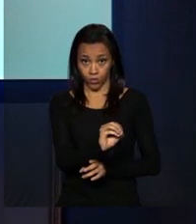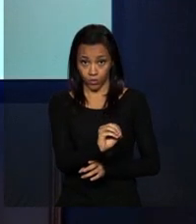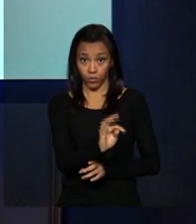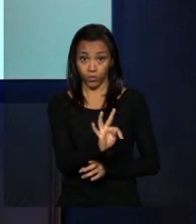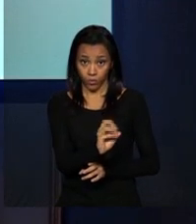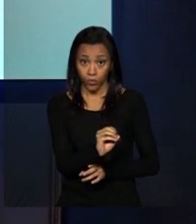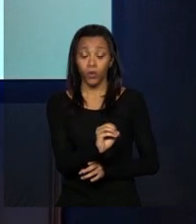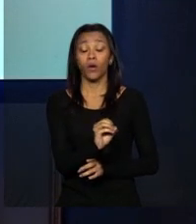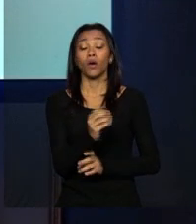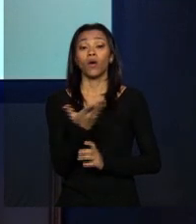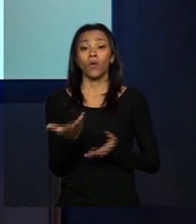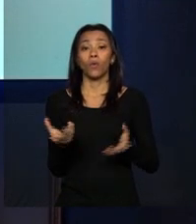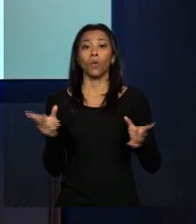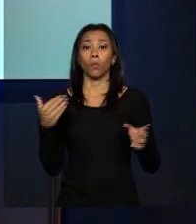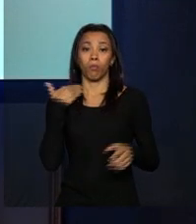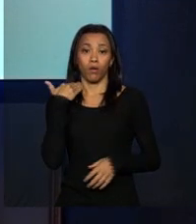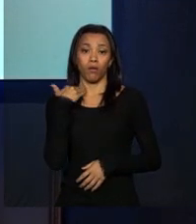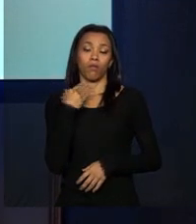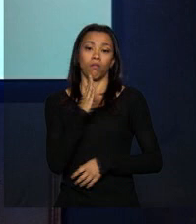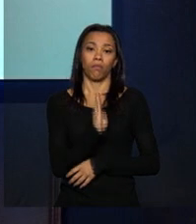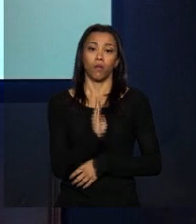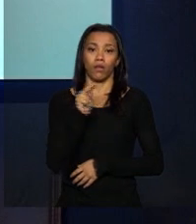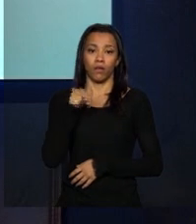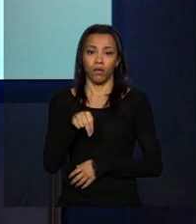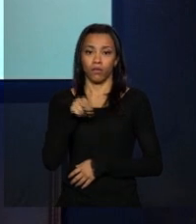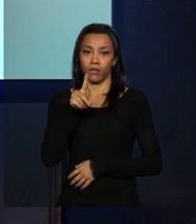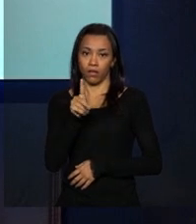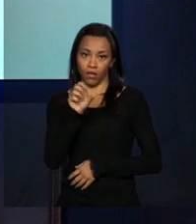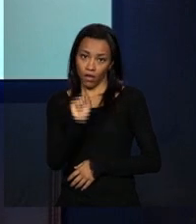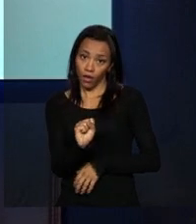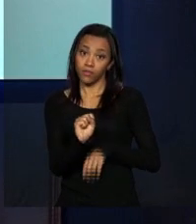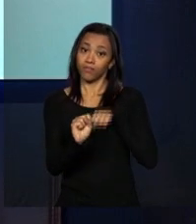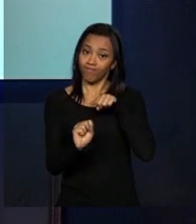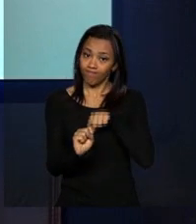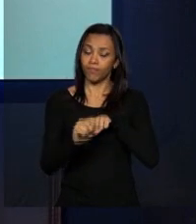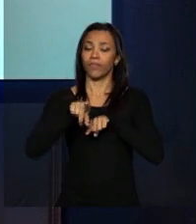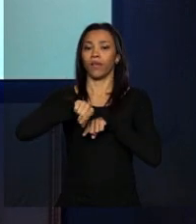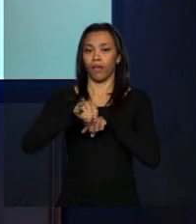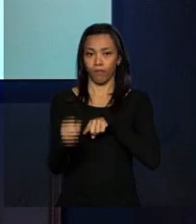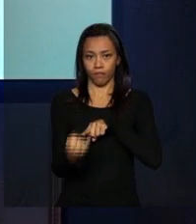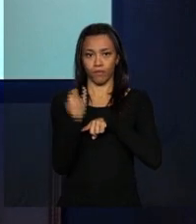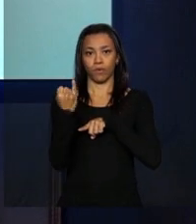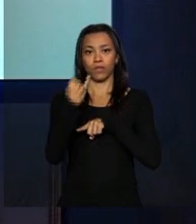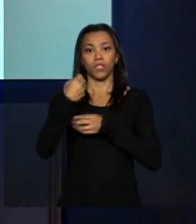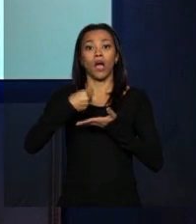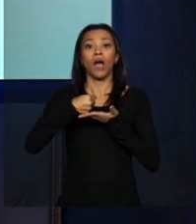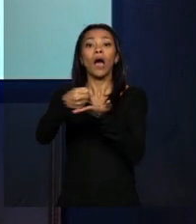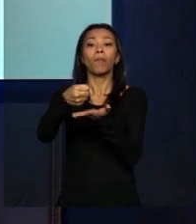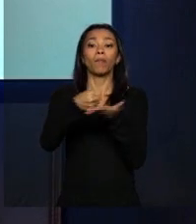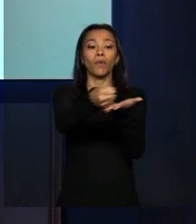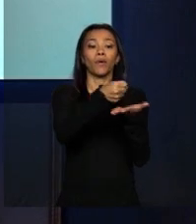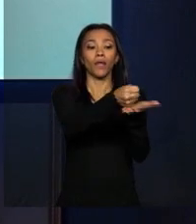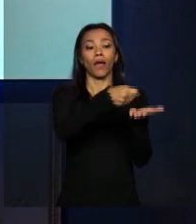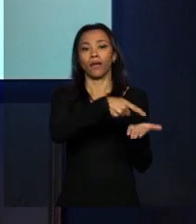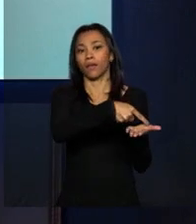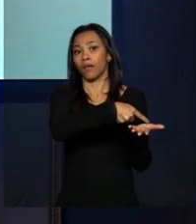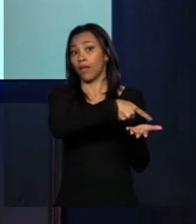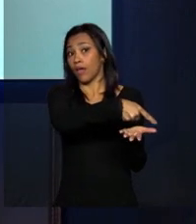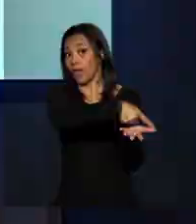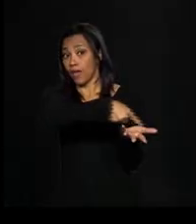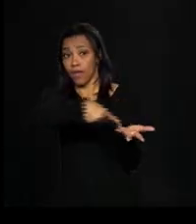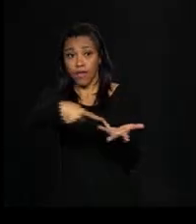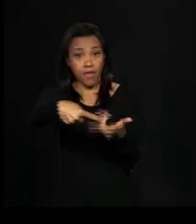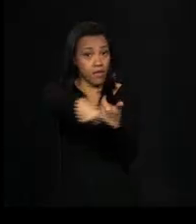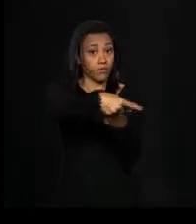continuará sendo um ator importante no apoio desse projetos especificamente a longo prazo